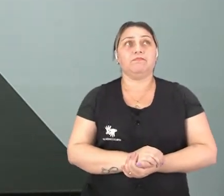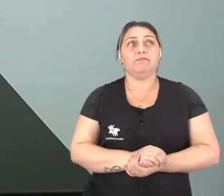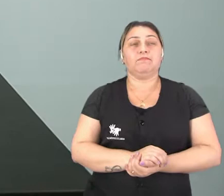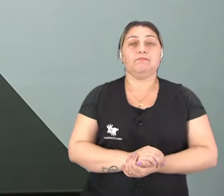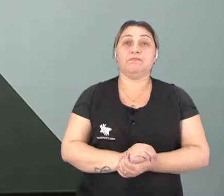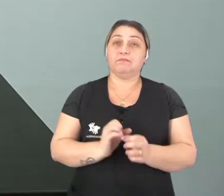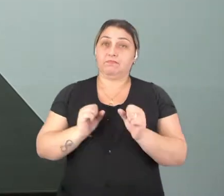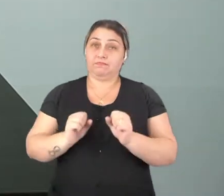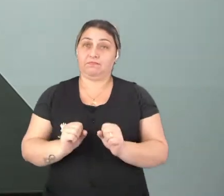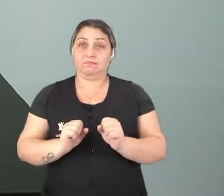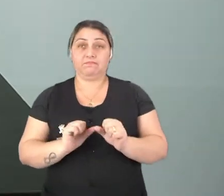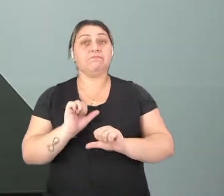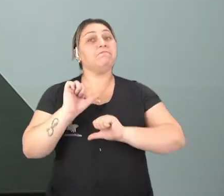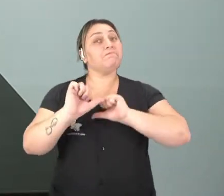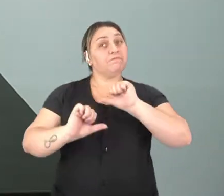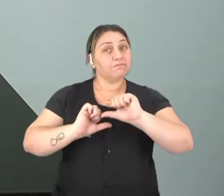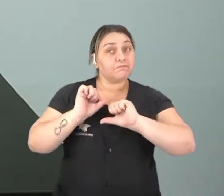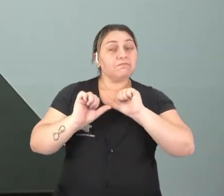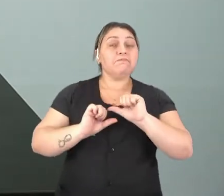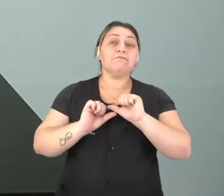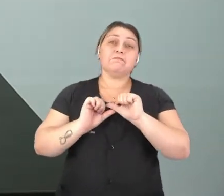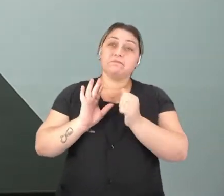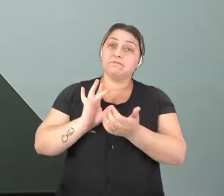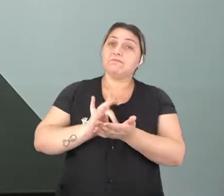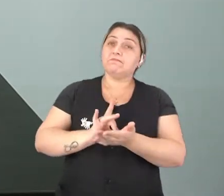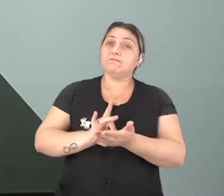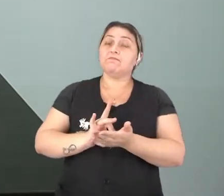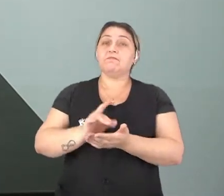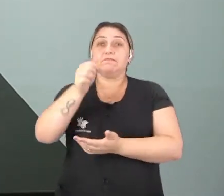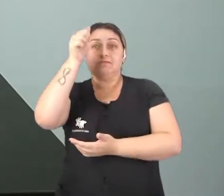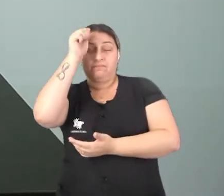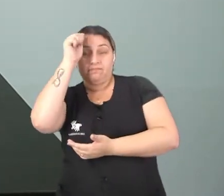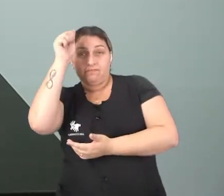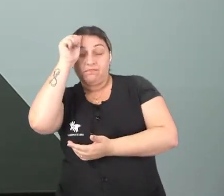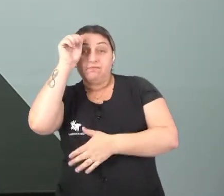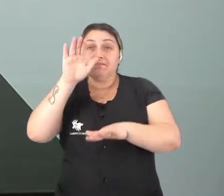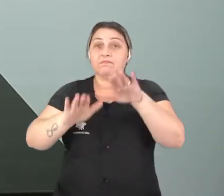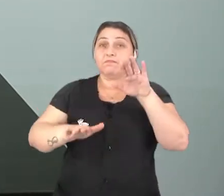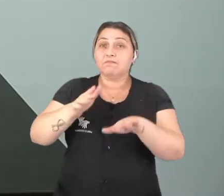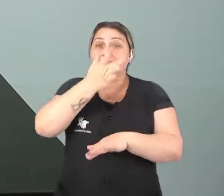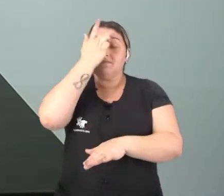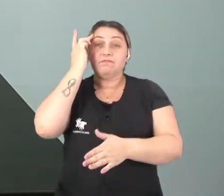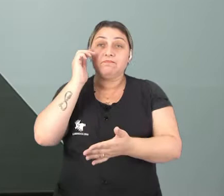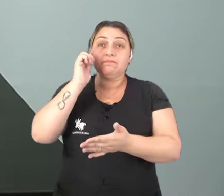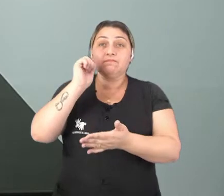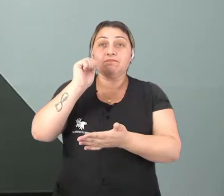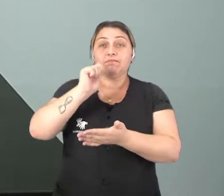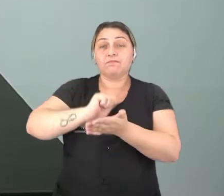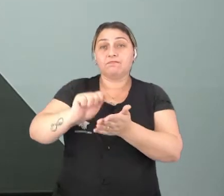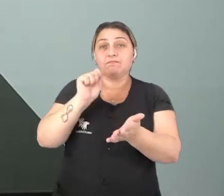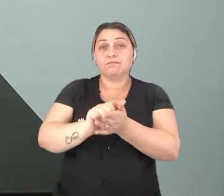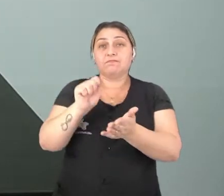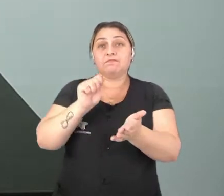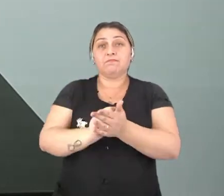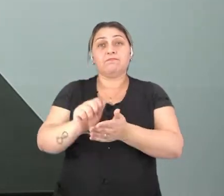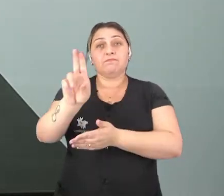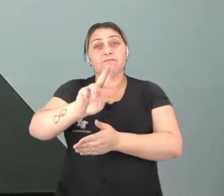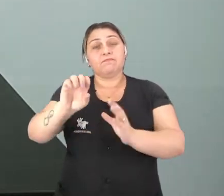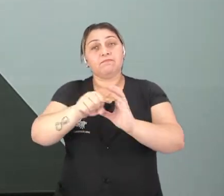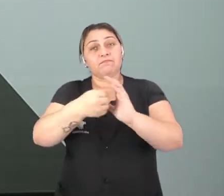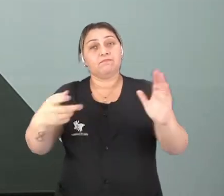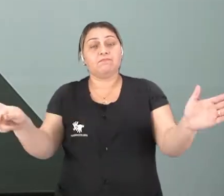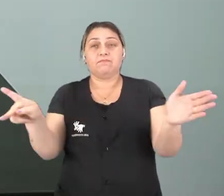ele pode ser mudado, né? Ele pode ser mudado de autor para autor. Ele tem alguns usam